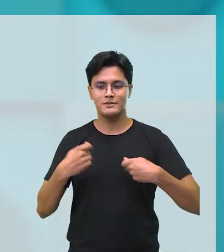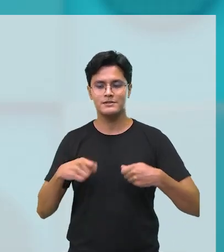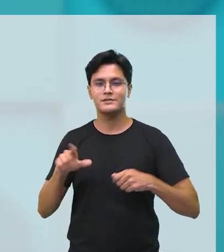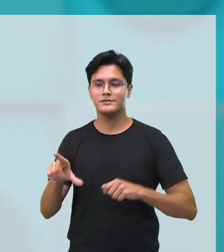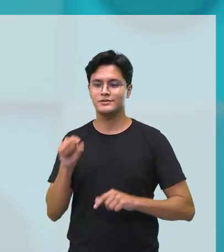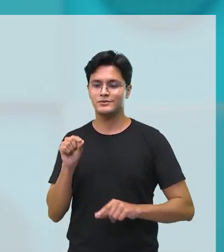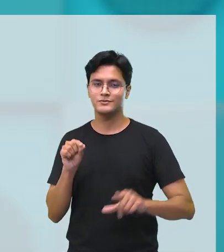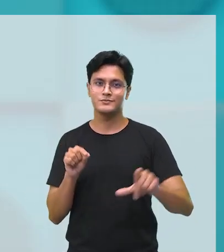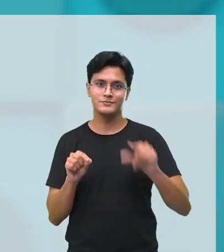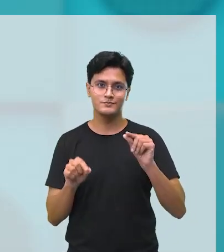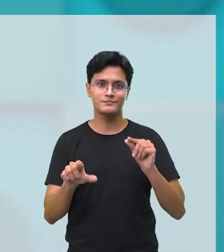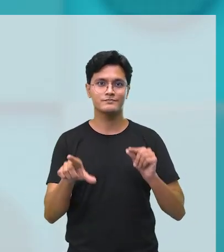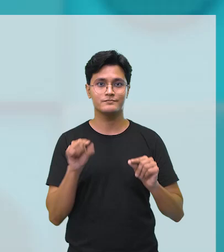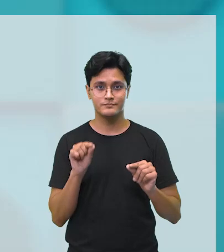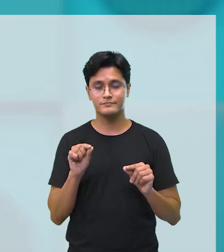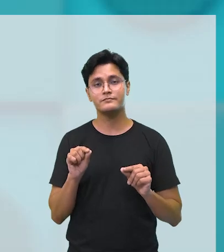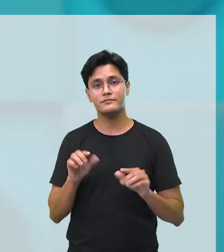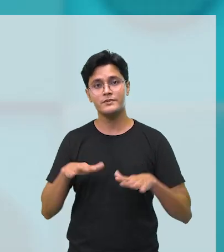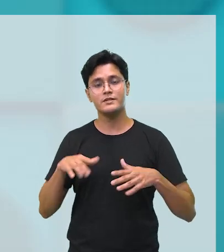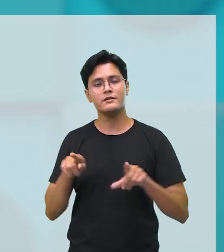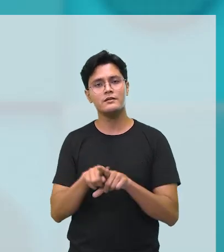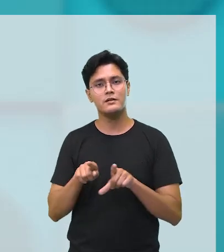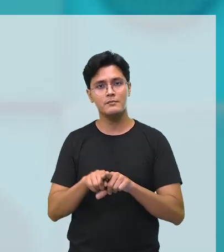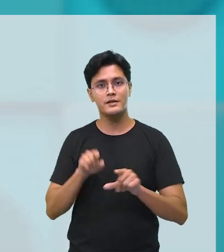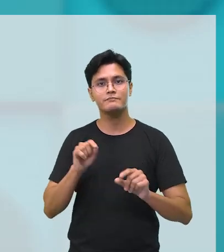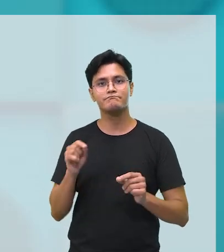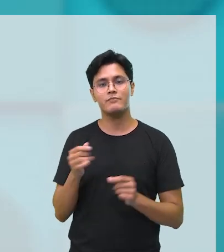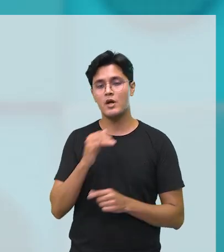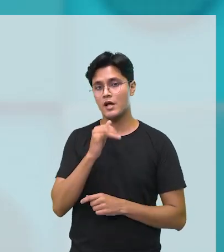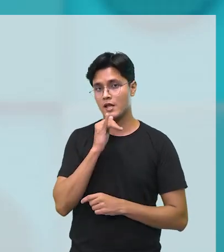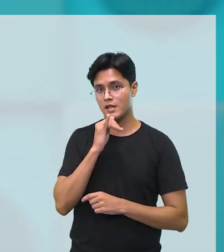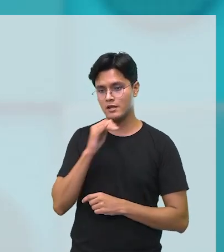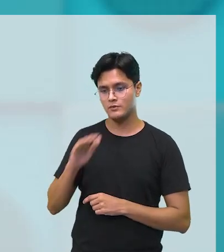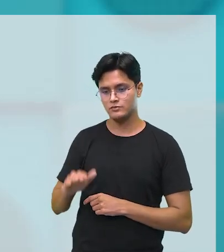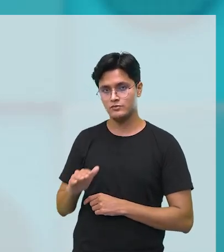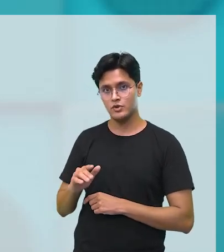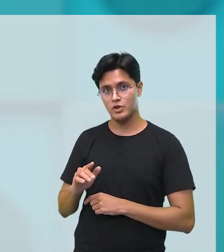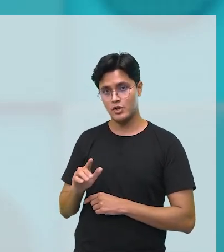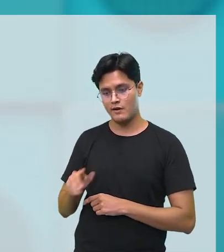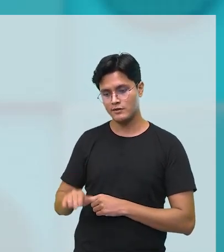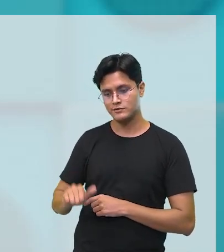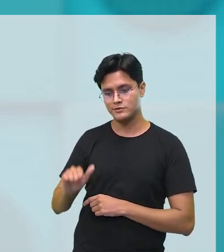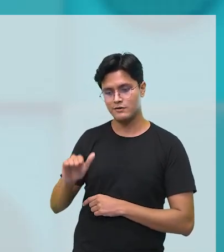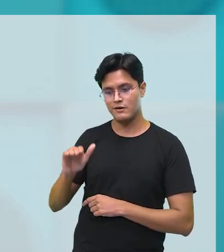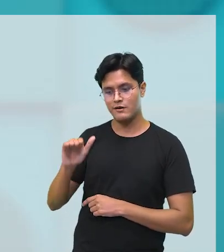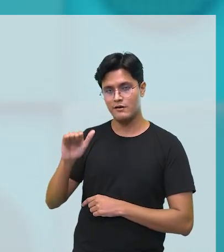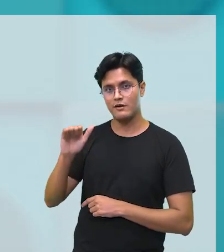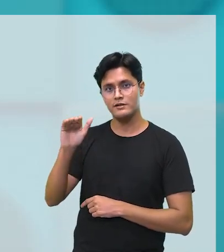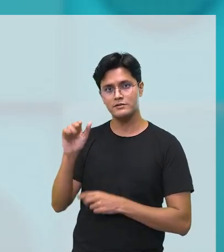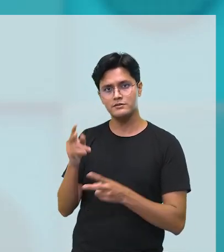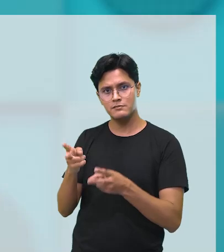consegue perceber um pouquinho mais a questão da escolha quando a gente vai crescendo, né? A gente não entende quando criança, a gente quer.